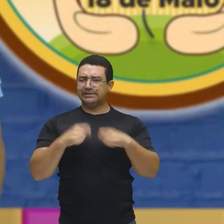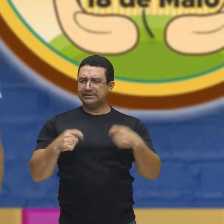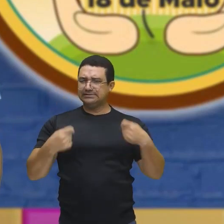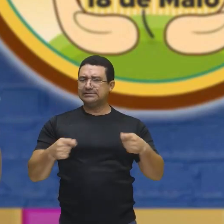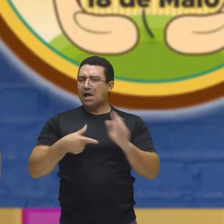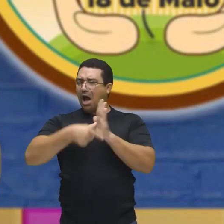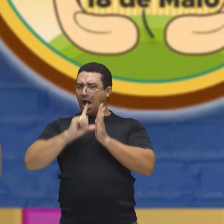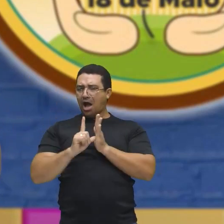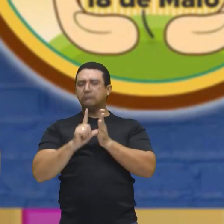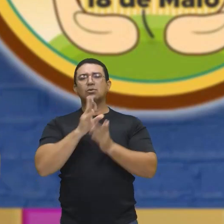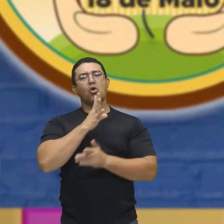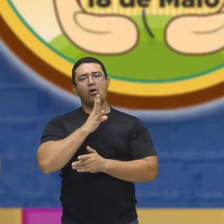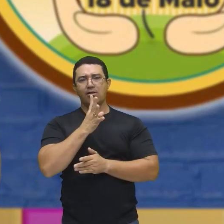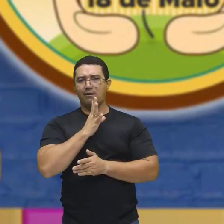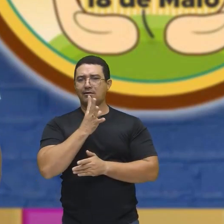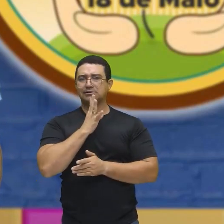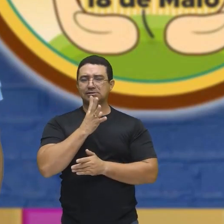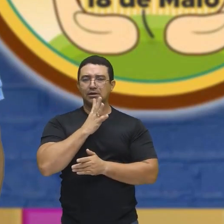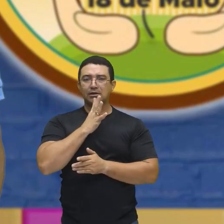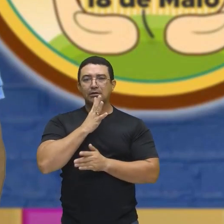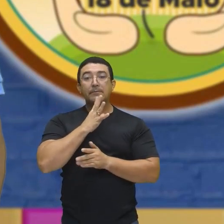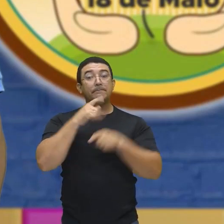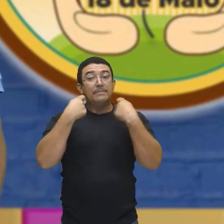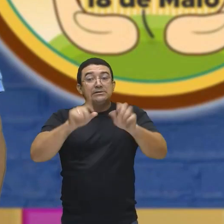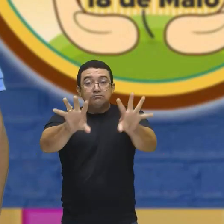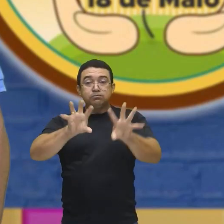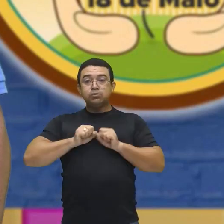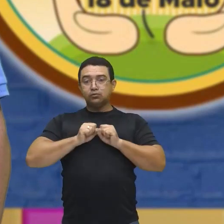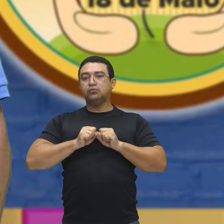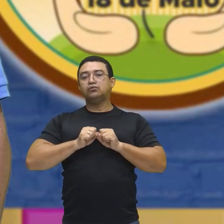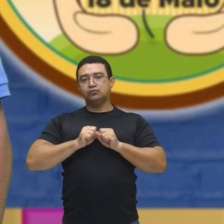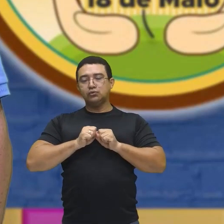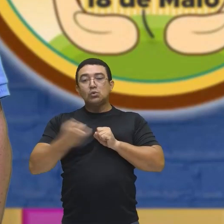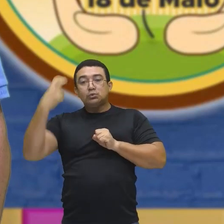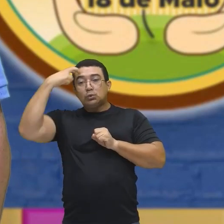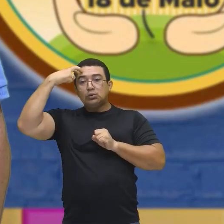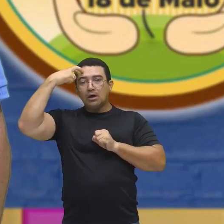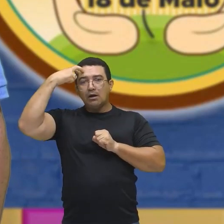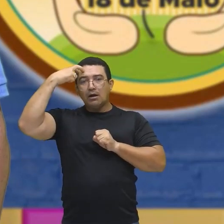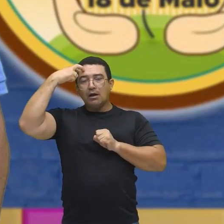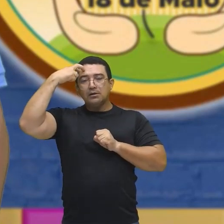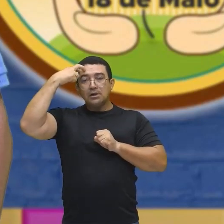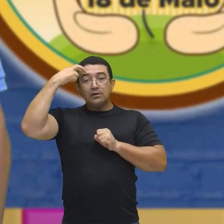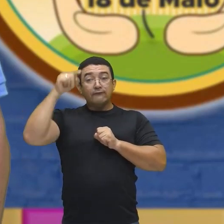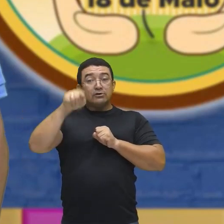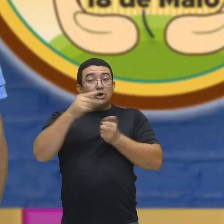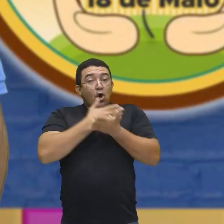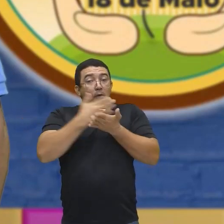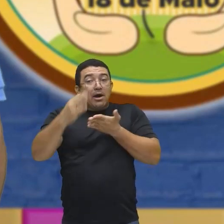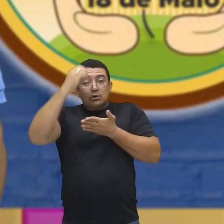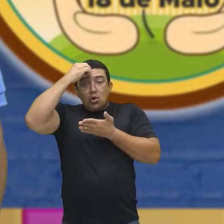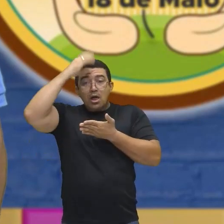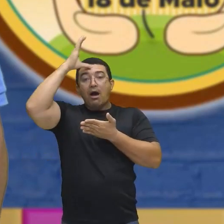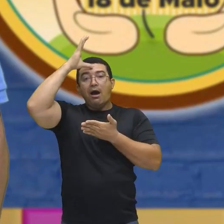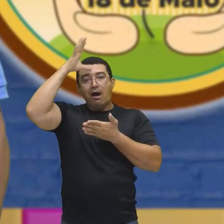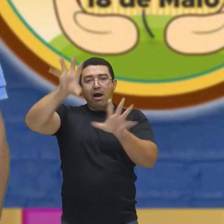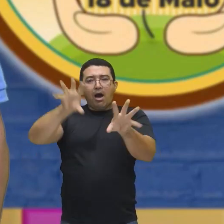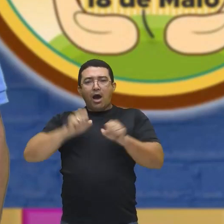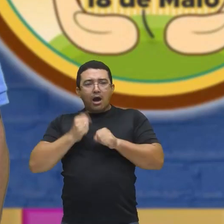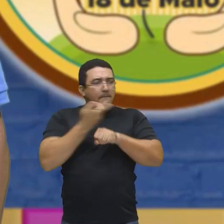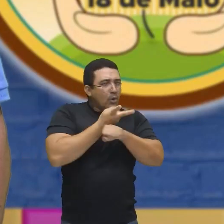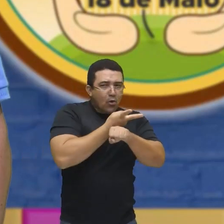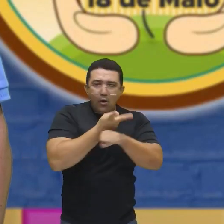conhecer, nós temos que nos apropriar. Aí, a partir do momento que você vai se apropriar do conhecimento, buscar fontes